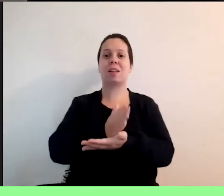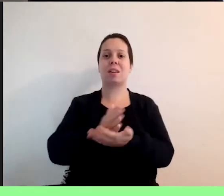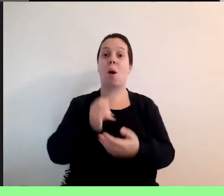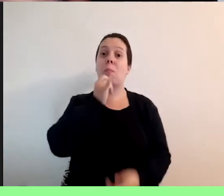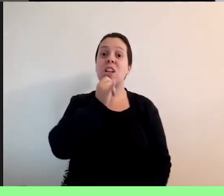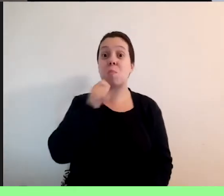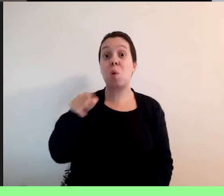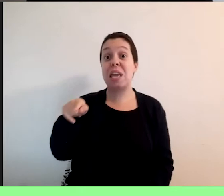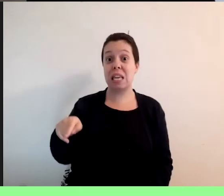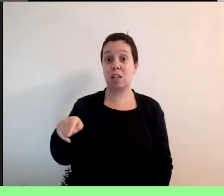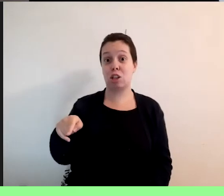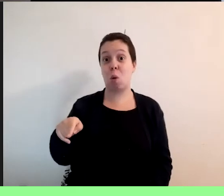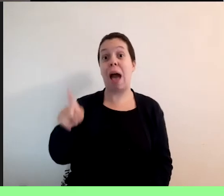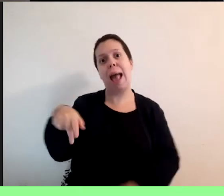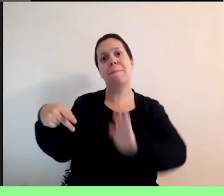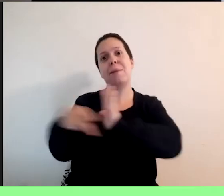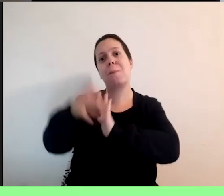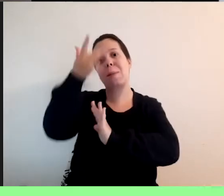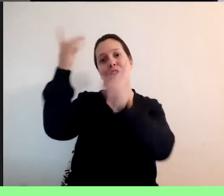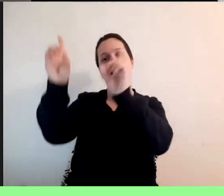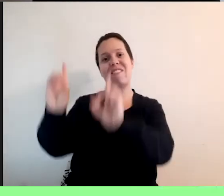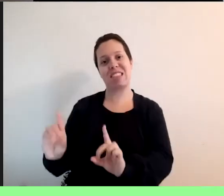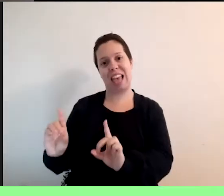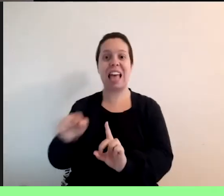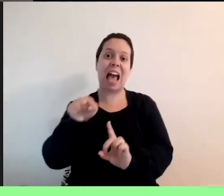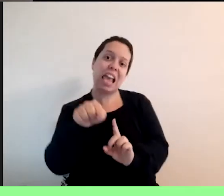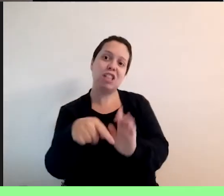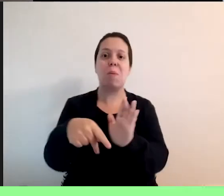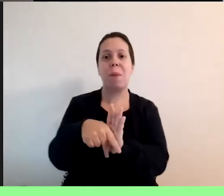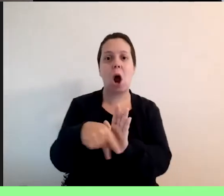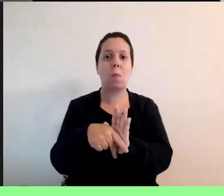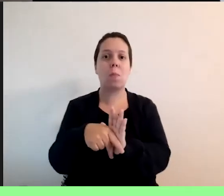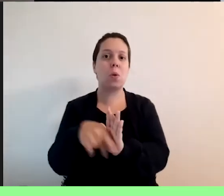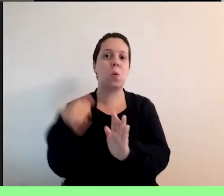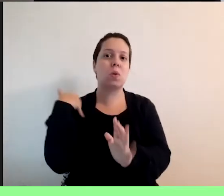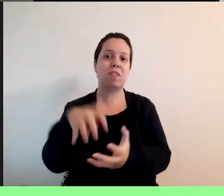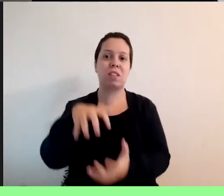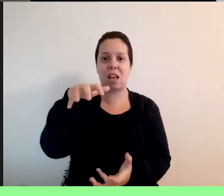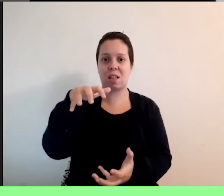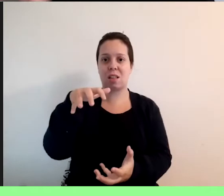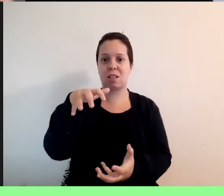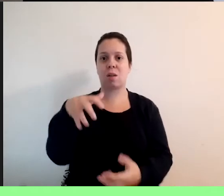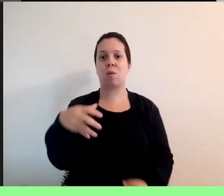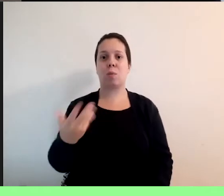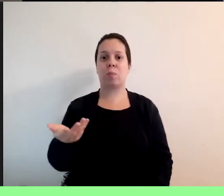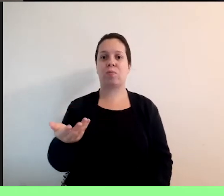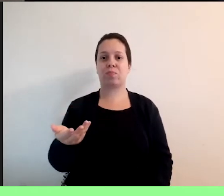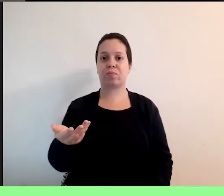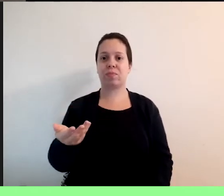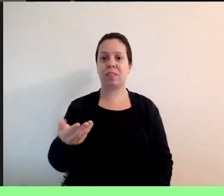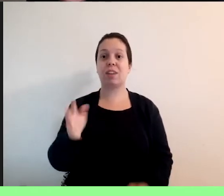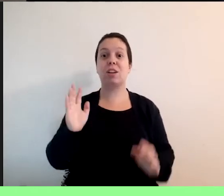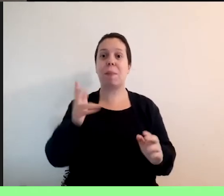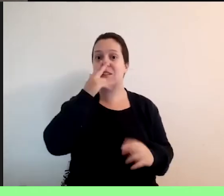é para quem tem deficiência, essa ferramenta é para idoso. Né? Se a gente pensar que essas ferramentas, esses tools,